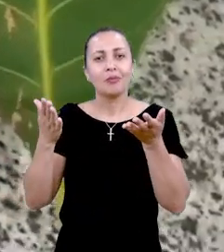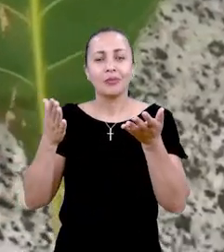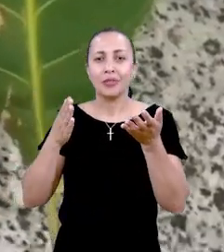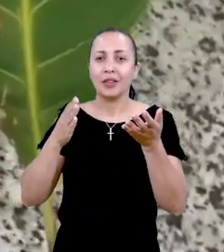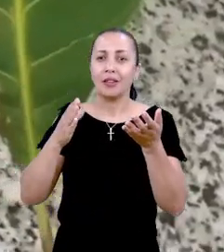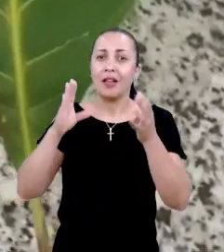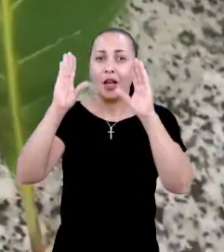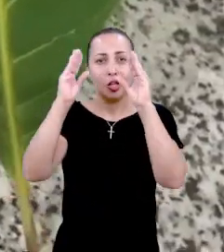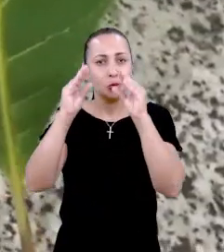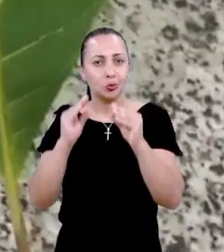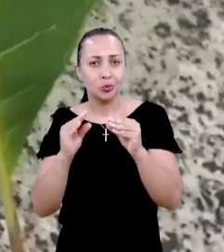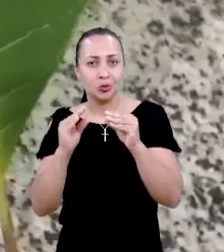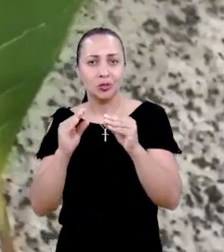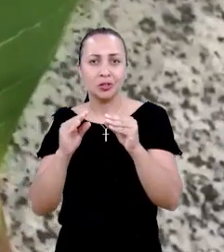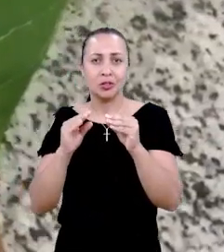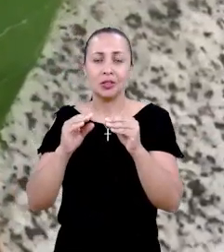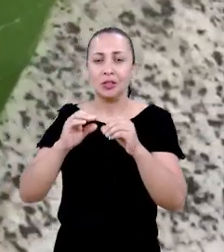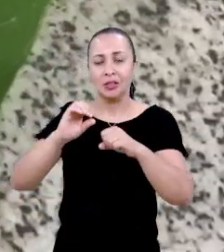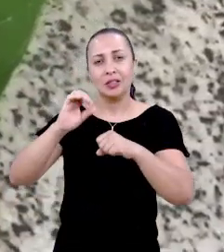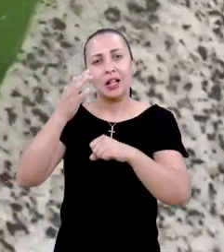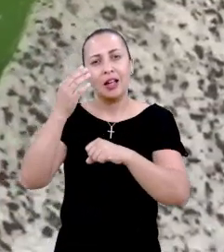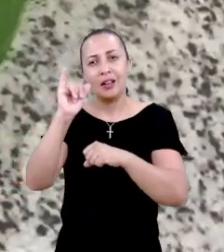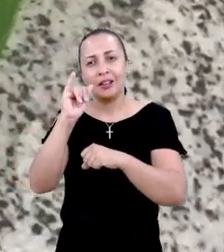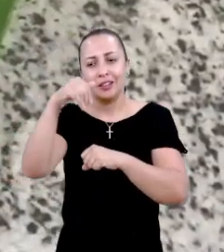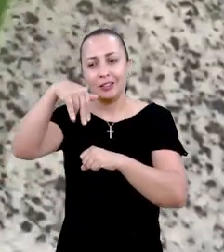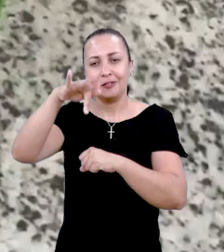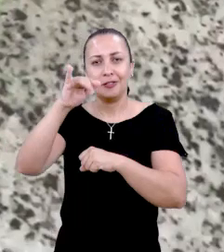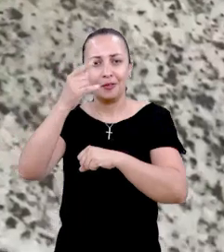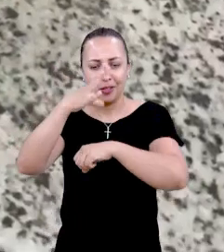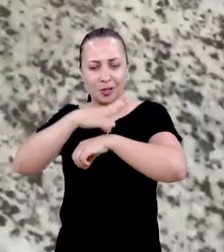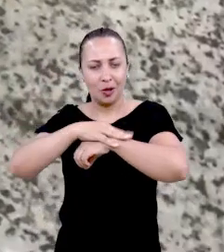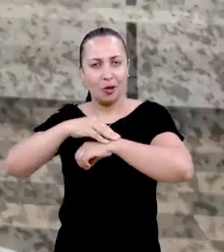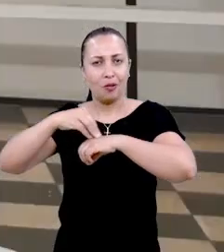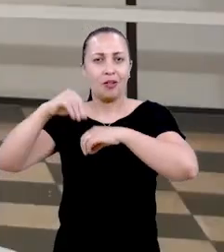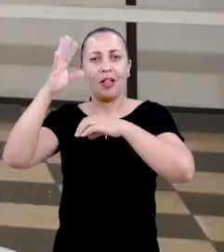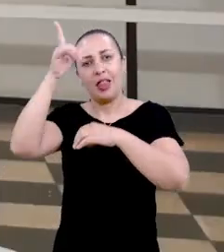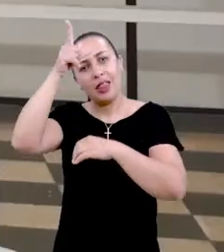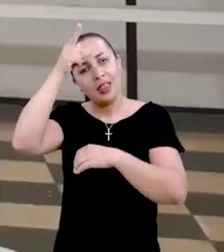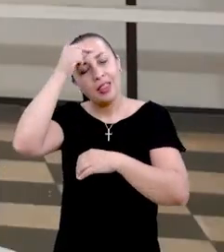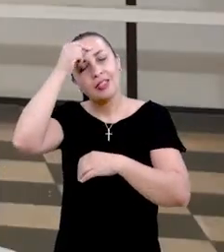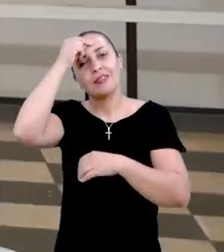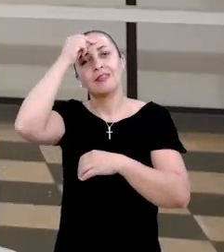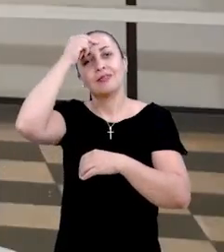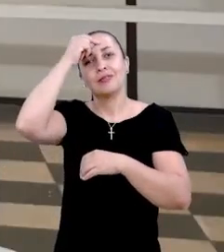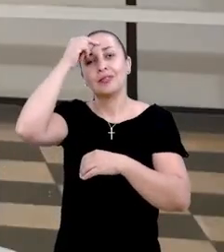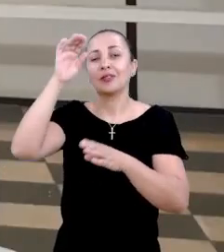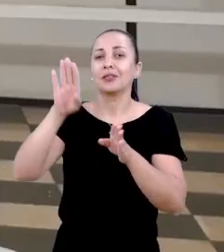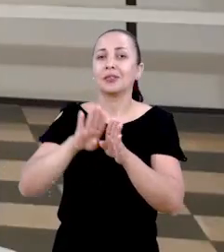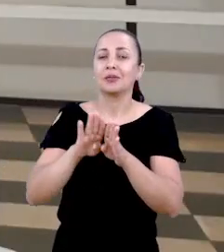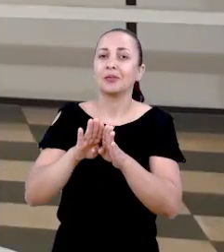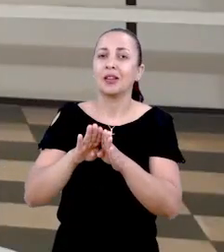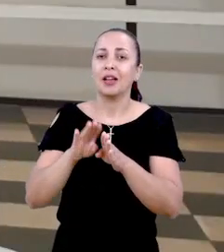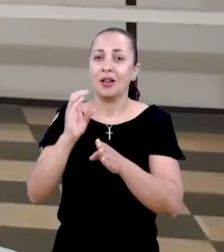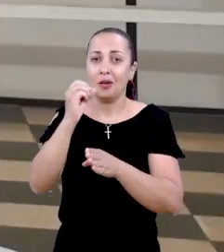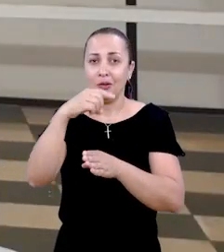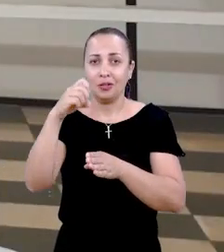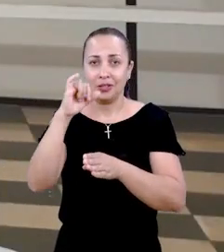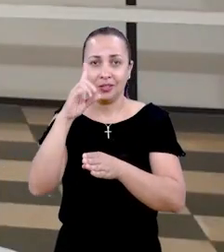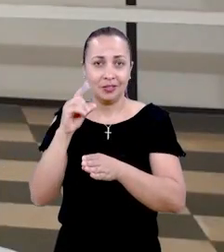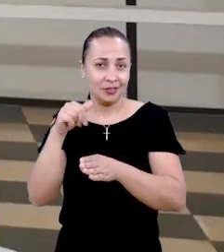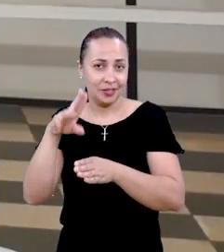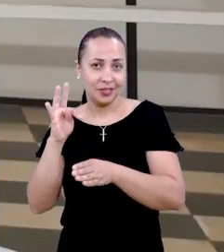a desinflamação, né, desse quadro de tendinite, é antioxidante. Então, ele tem